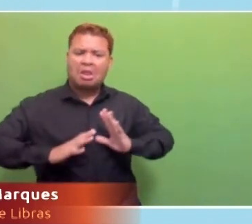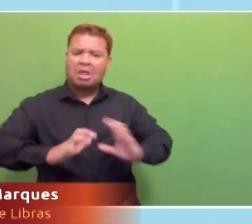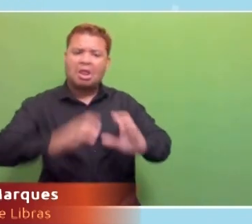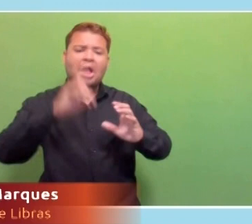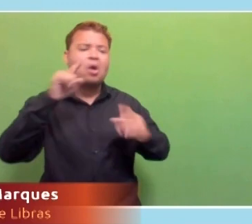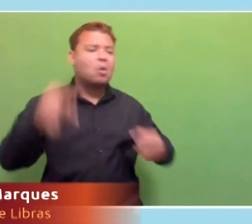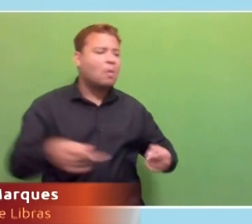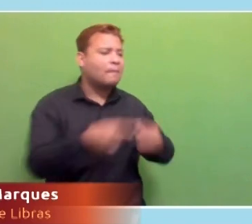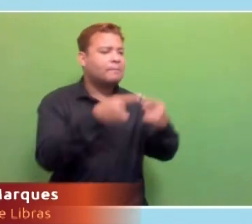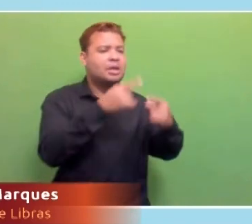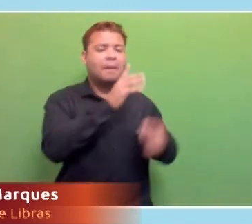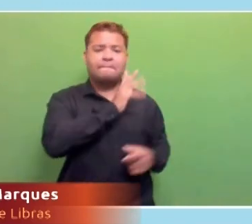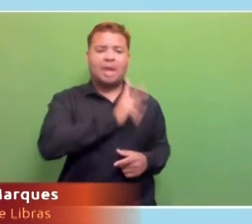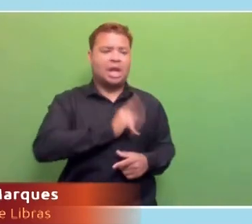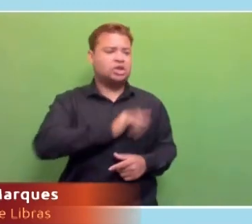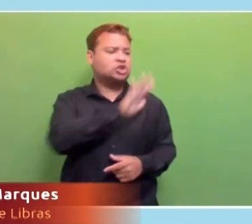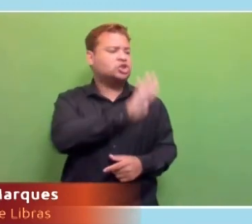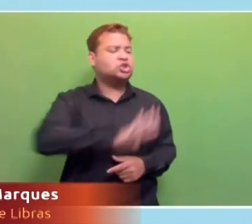isso.